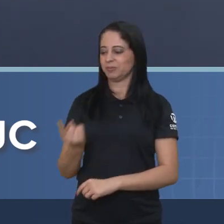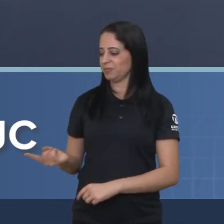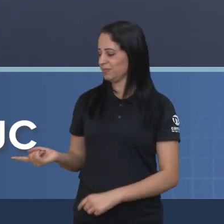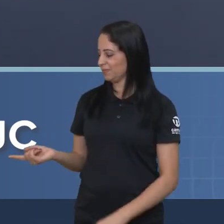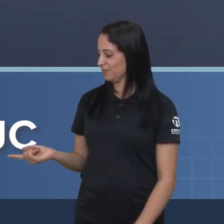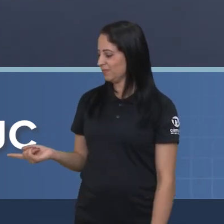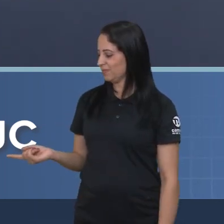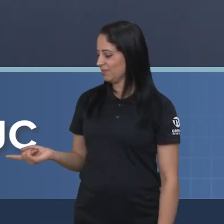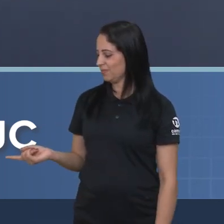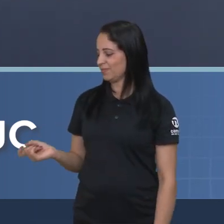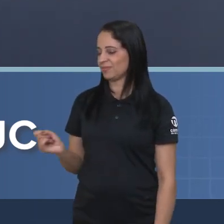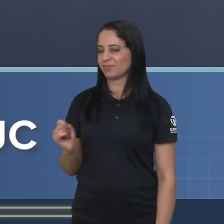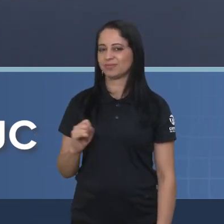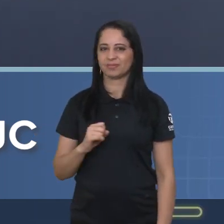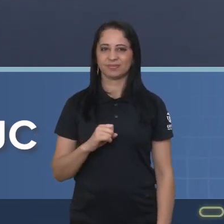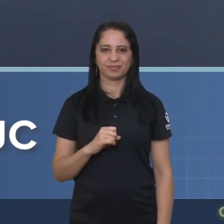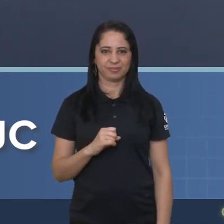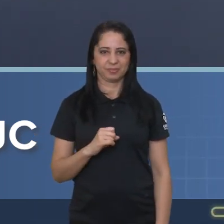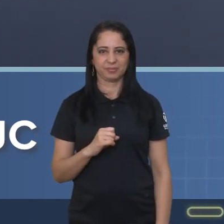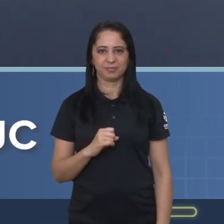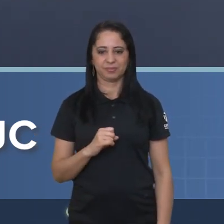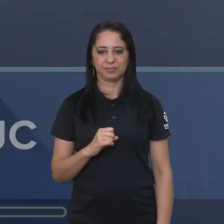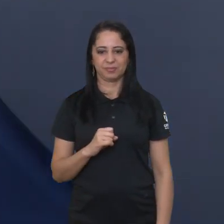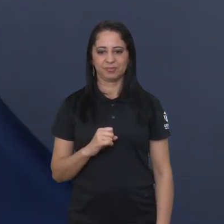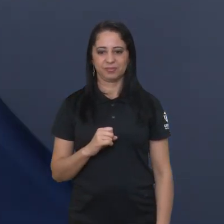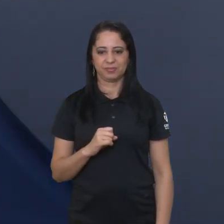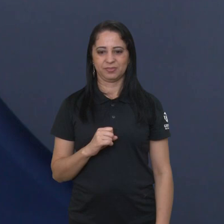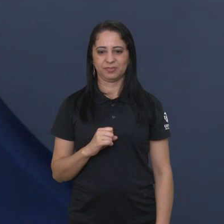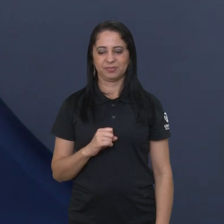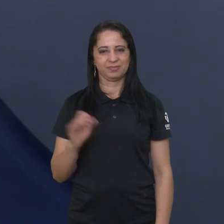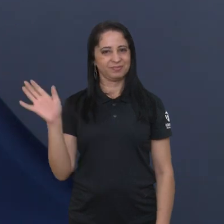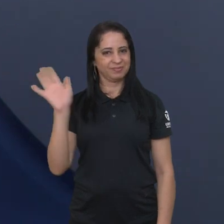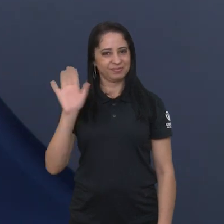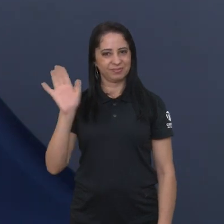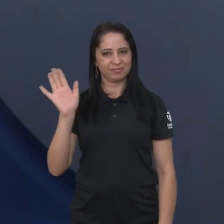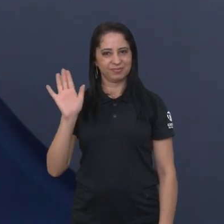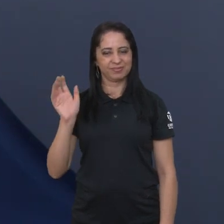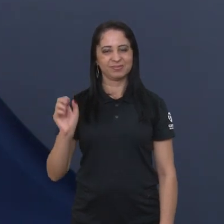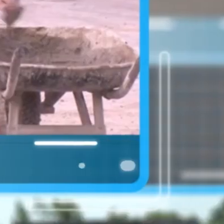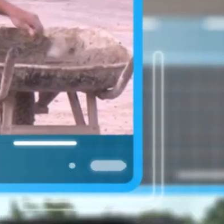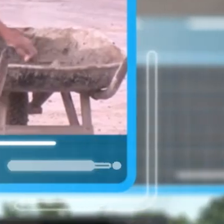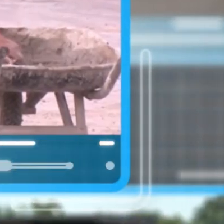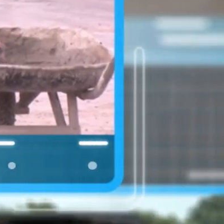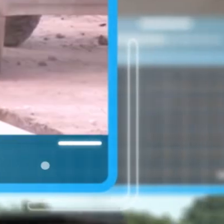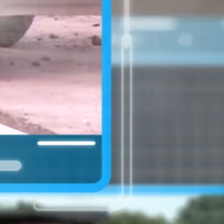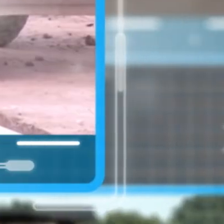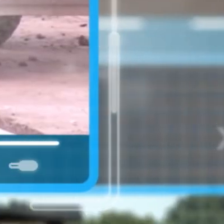youtube.com/CâmaraSJC. Até o próximo programa.